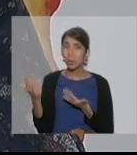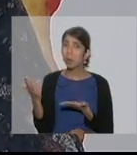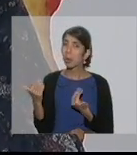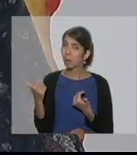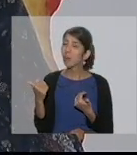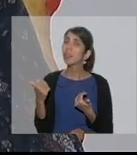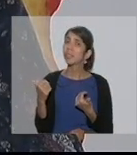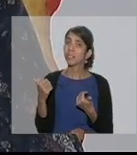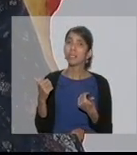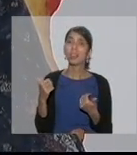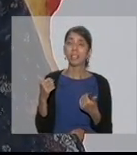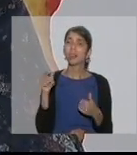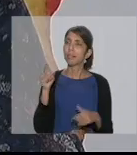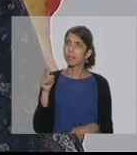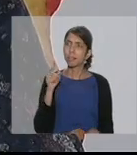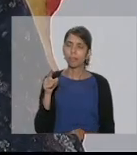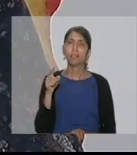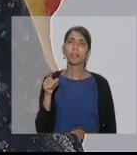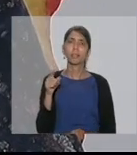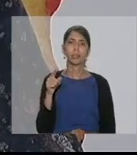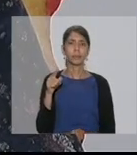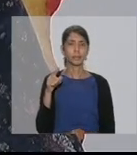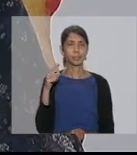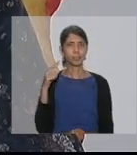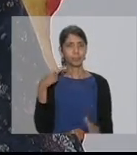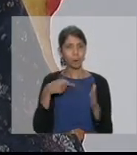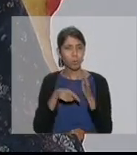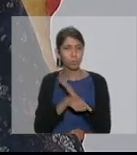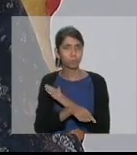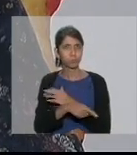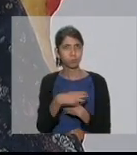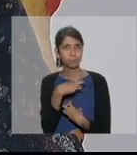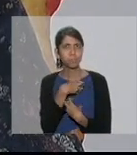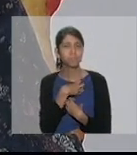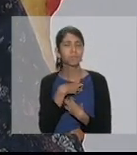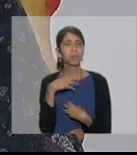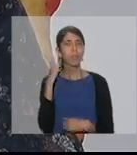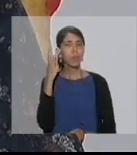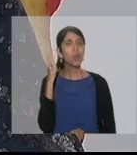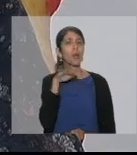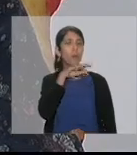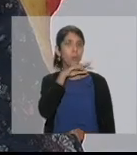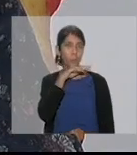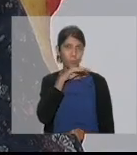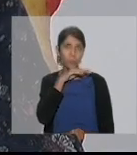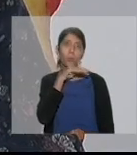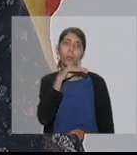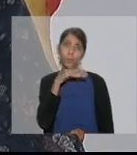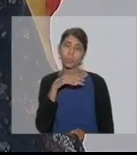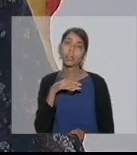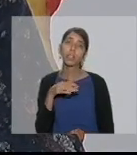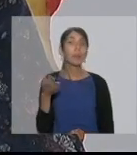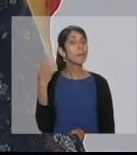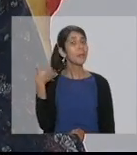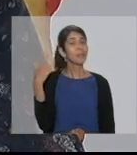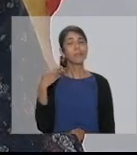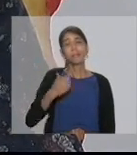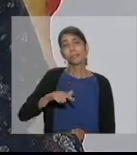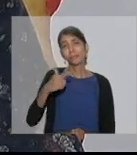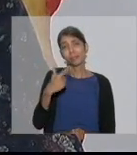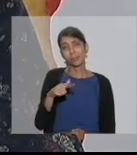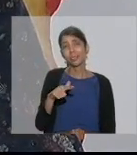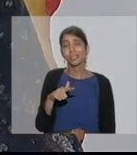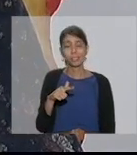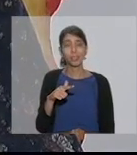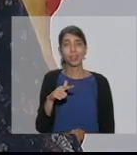algo muito... Como o adolescente é muito intenso em tudo, eu acho que isso deve ser muito ruim. Na nossa geração, não tinha realmente,